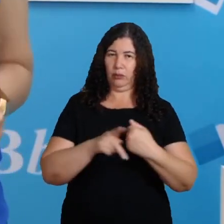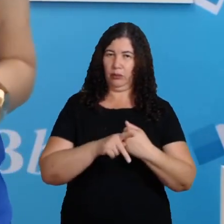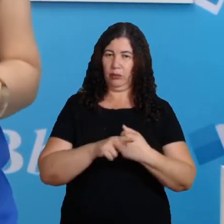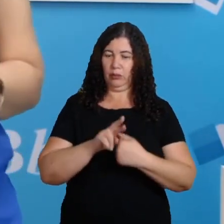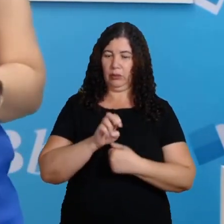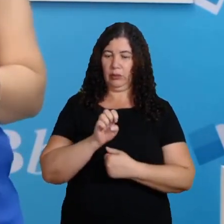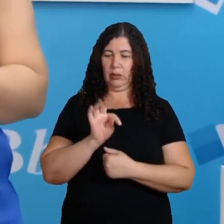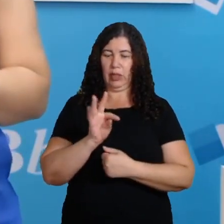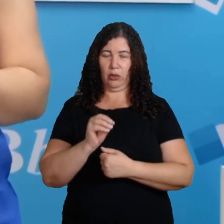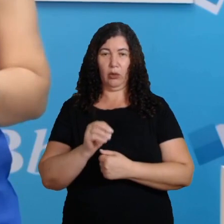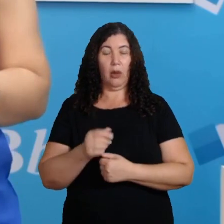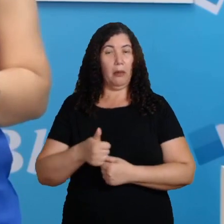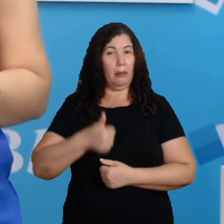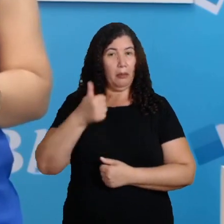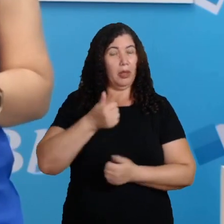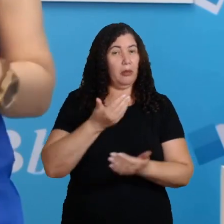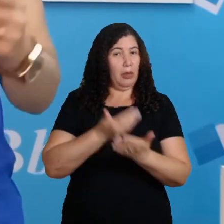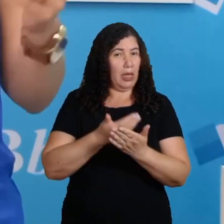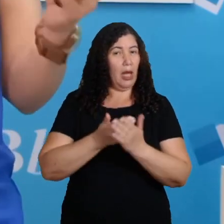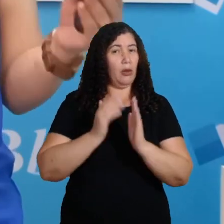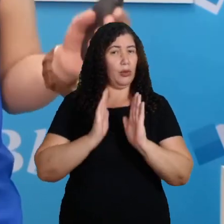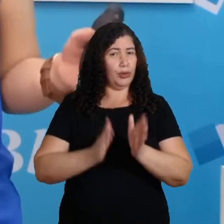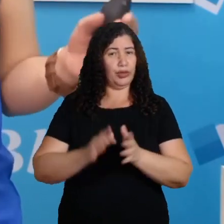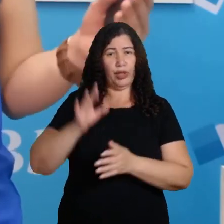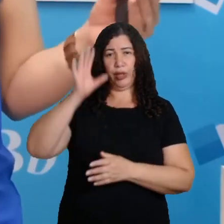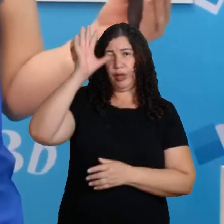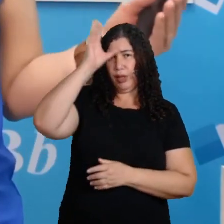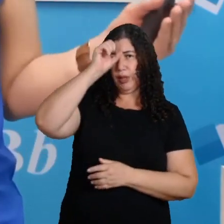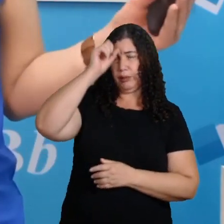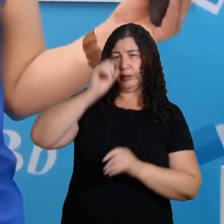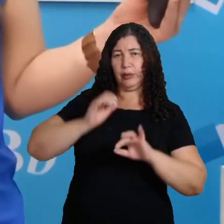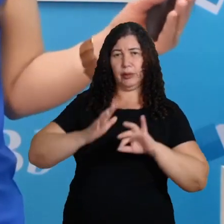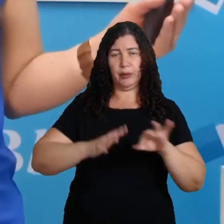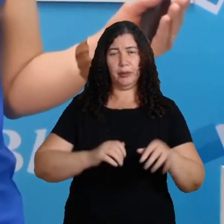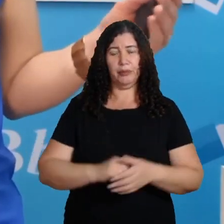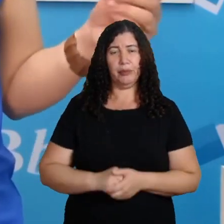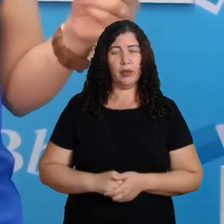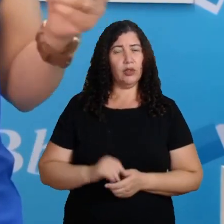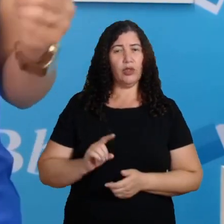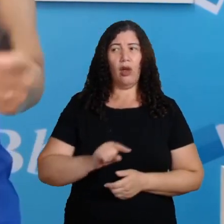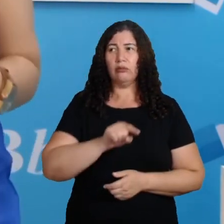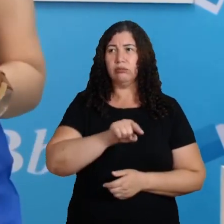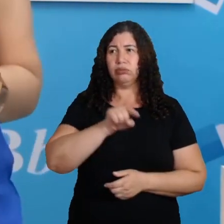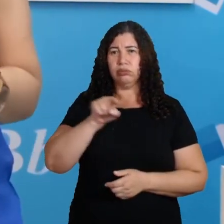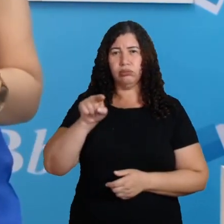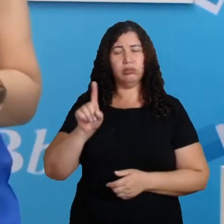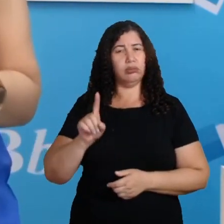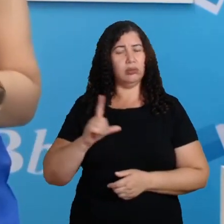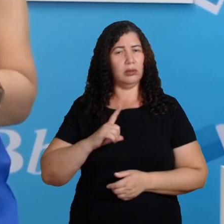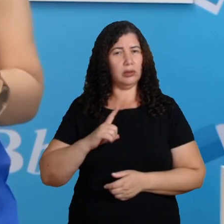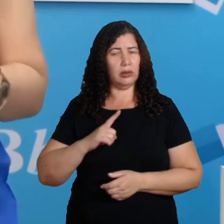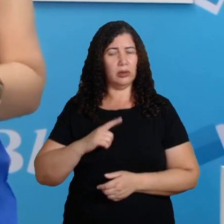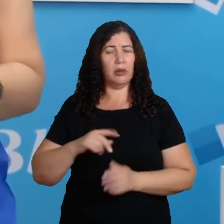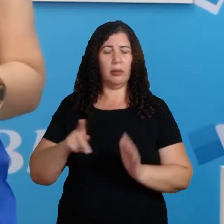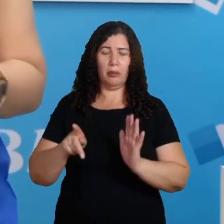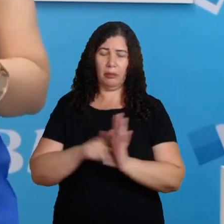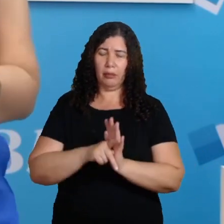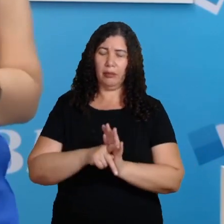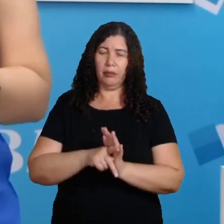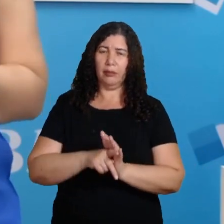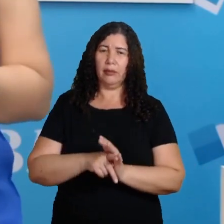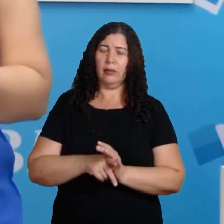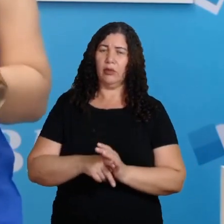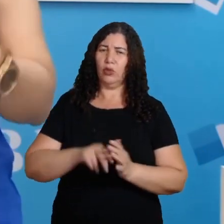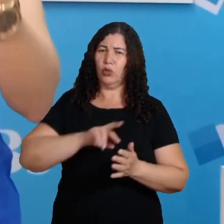nossa primeira aula sobre pronomes. Não apenas os pronomes demonstrativos são elementos anafóricos.